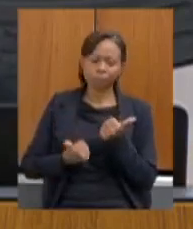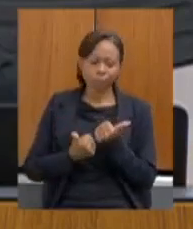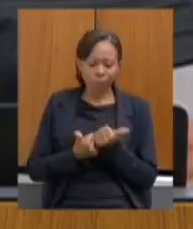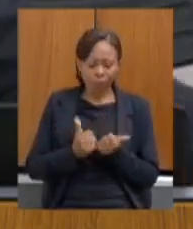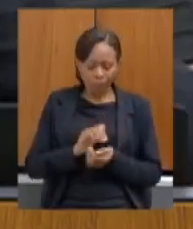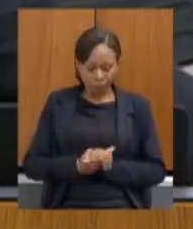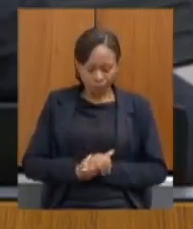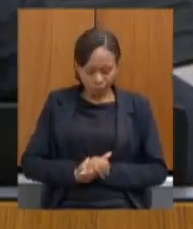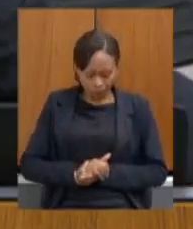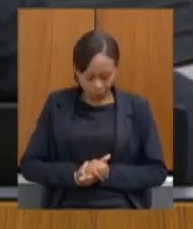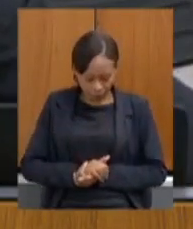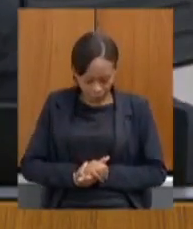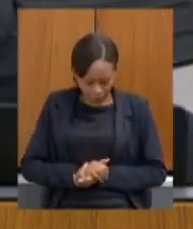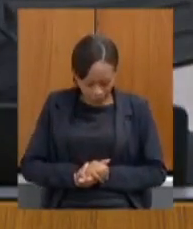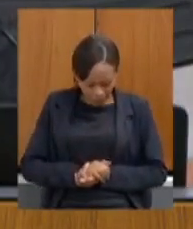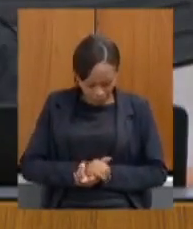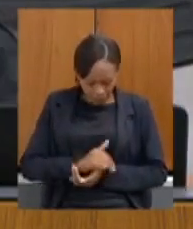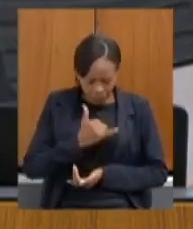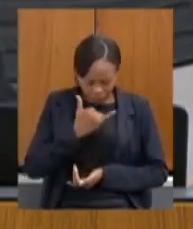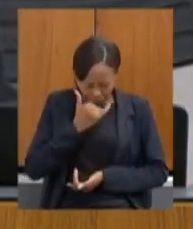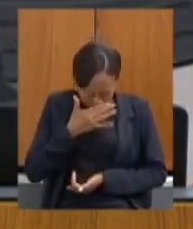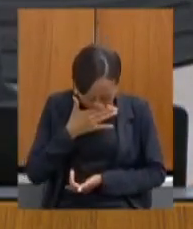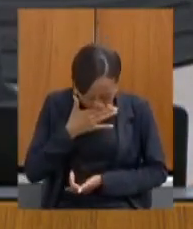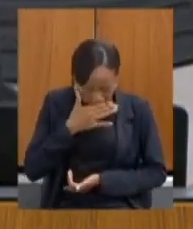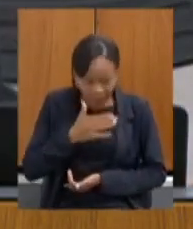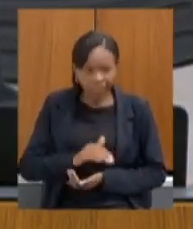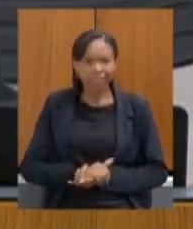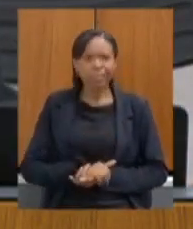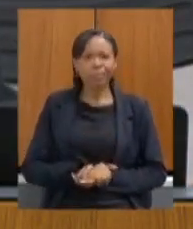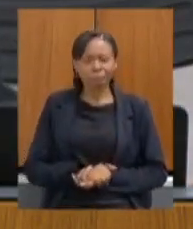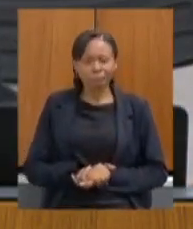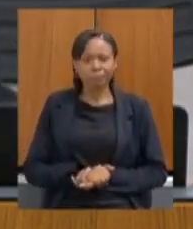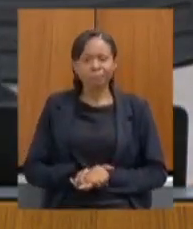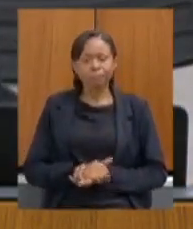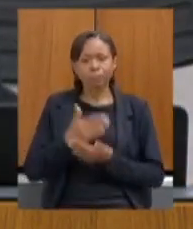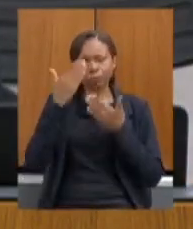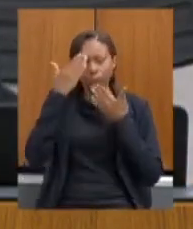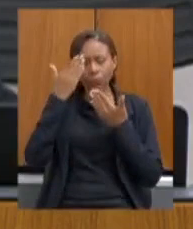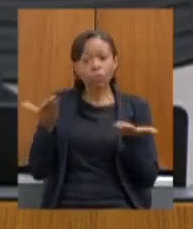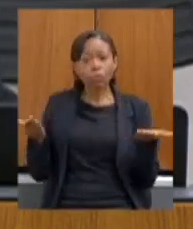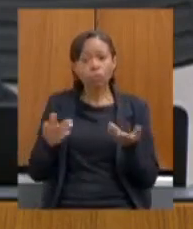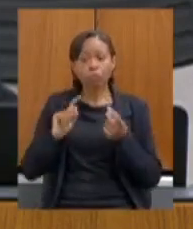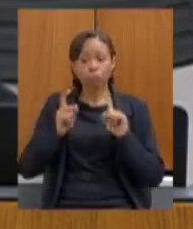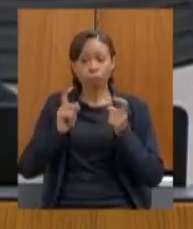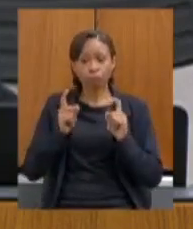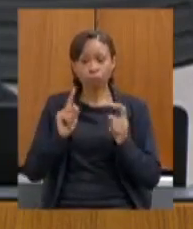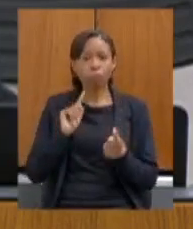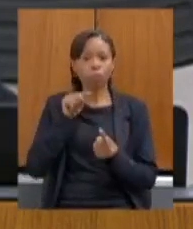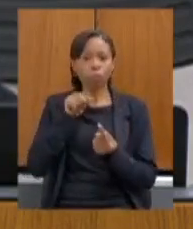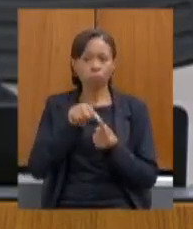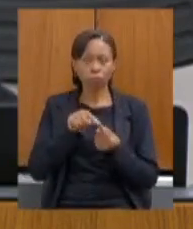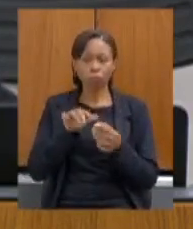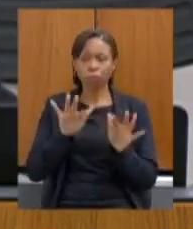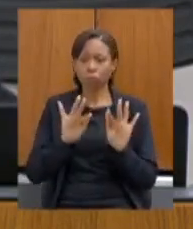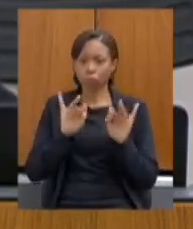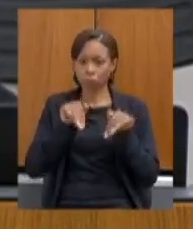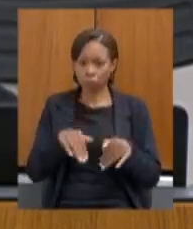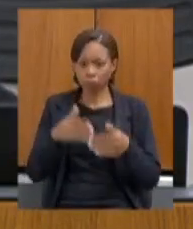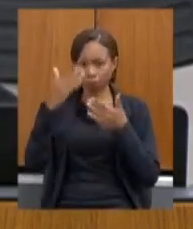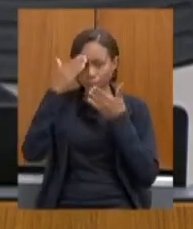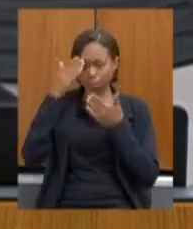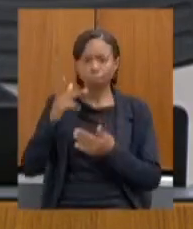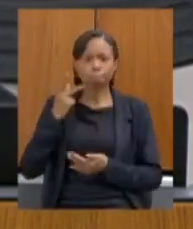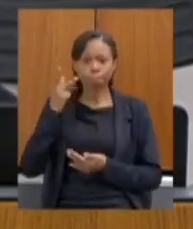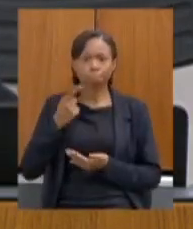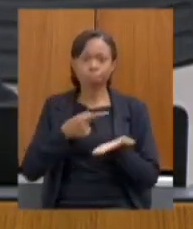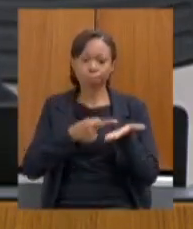obrigado mais uma vez pela participação aqui nessa audiência. Cumprida a finalidade da reunião, a presidência agradece a presença dos parlamentares e